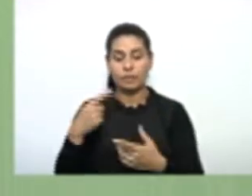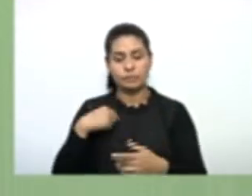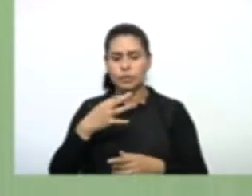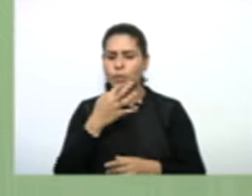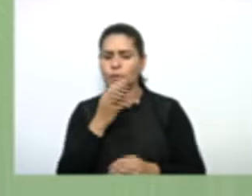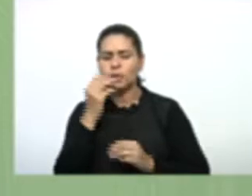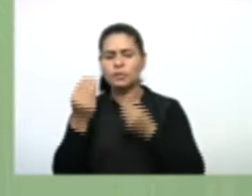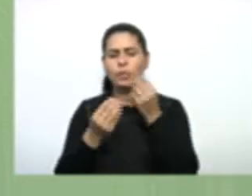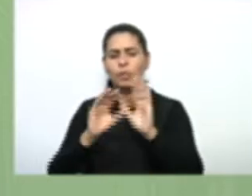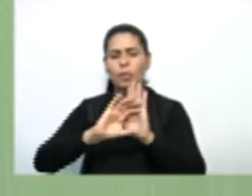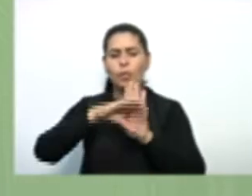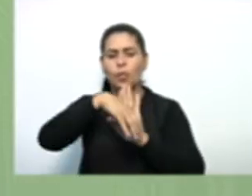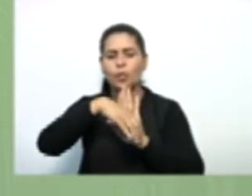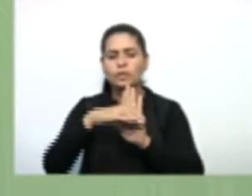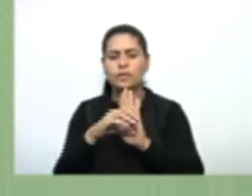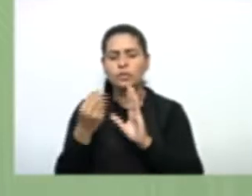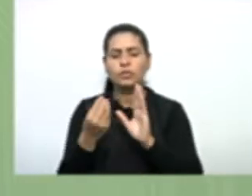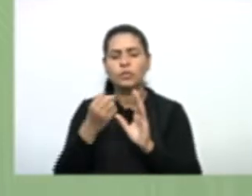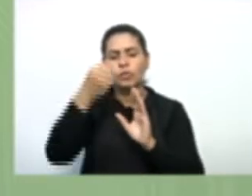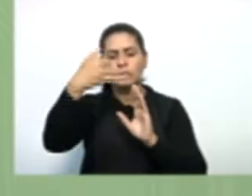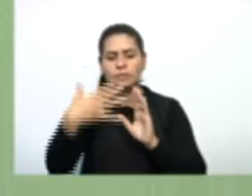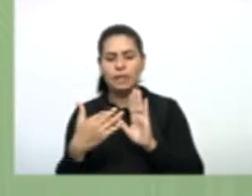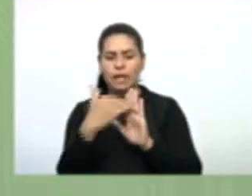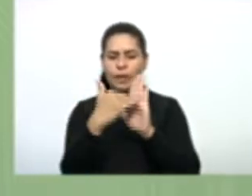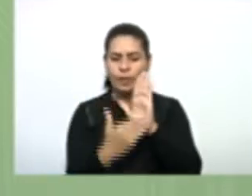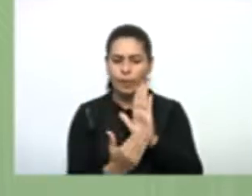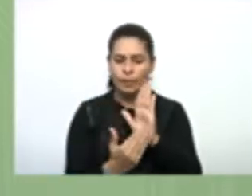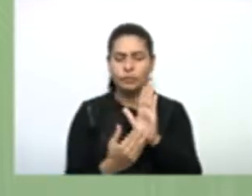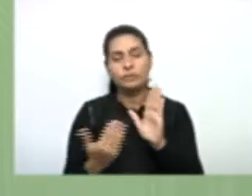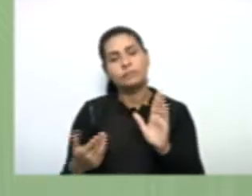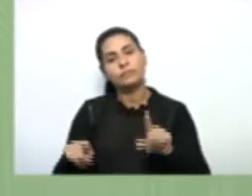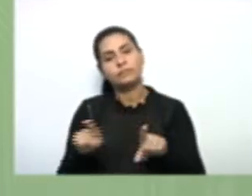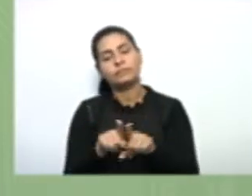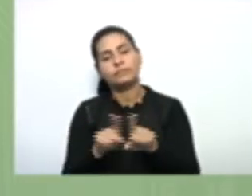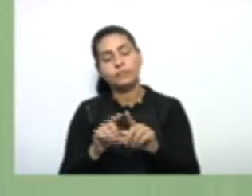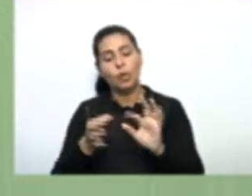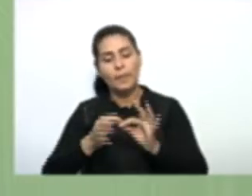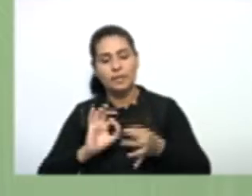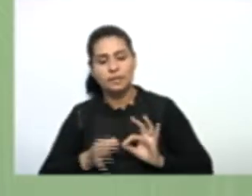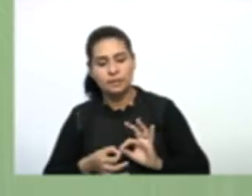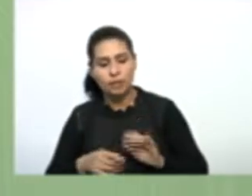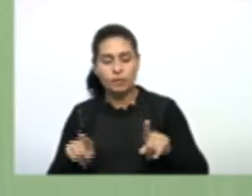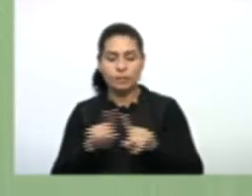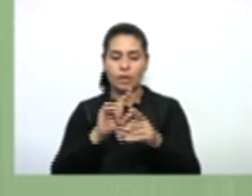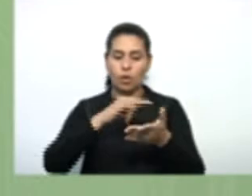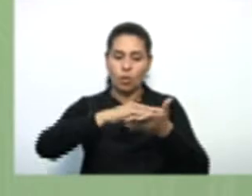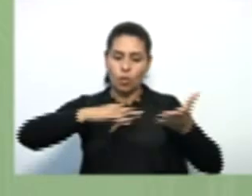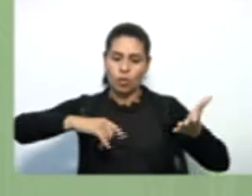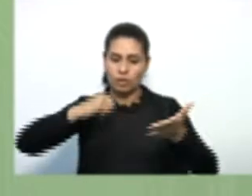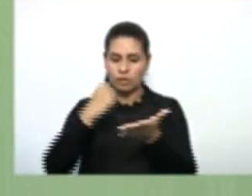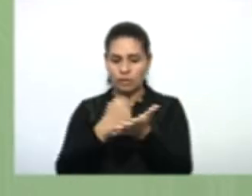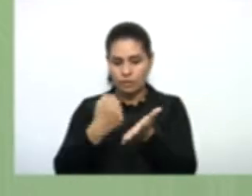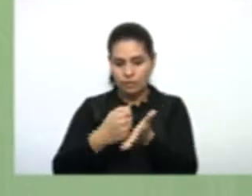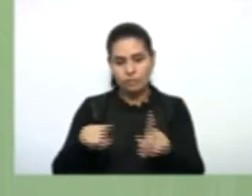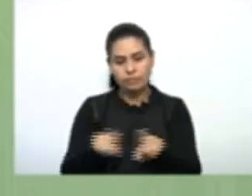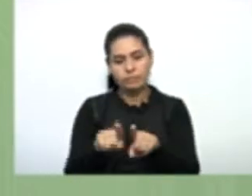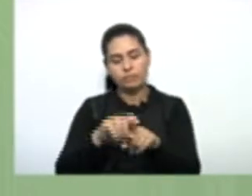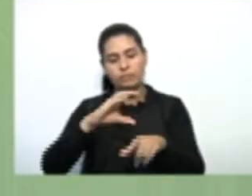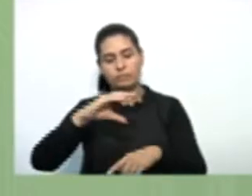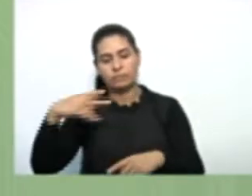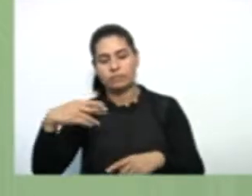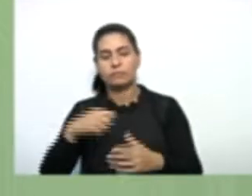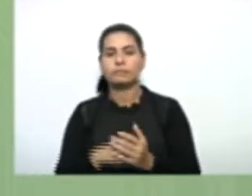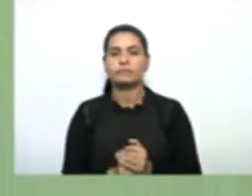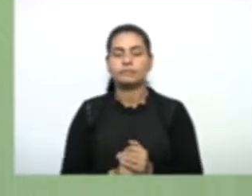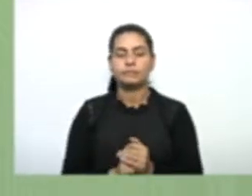conhecer um pouco o conceito e definições do que são essas operações. Vamos falar também de contratos e relações contratuais das